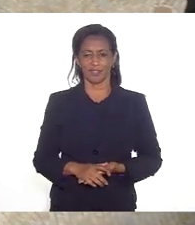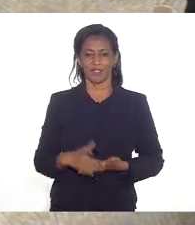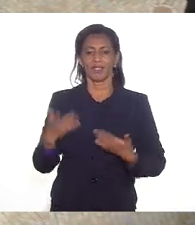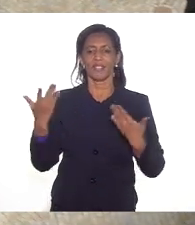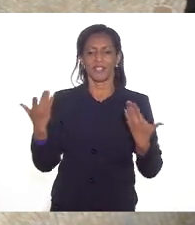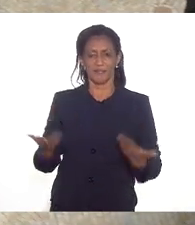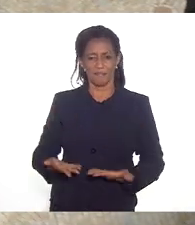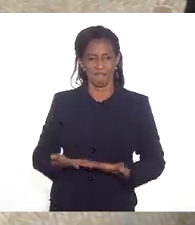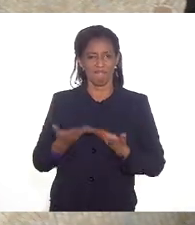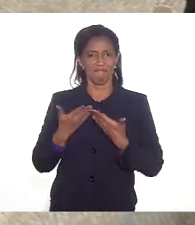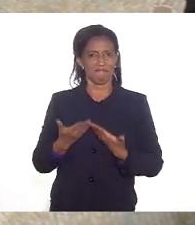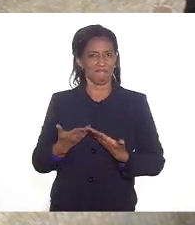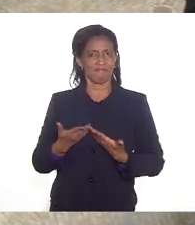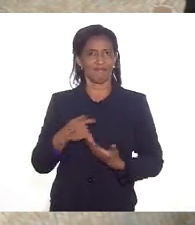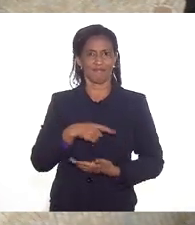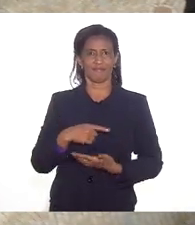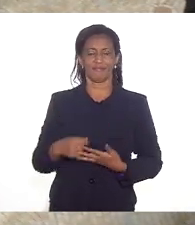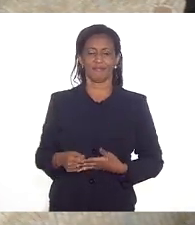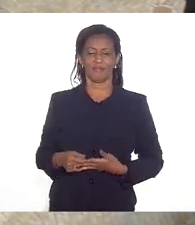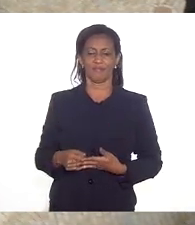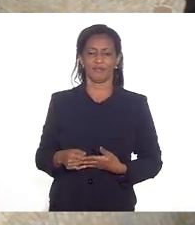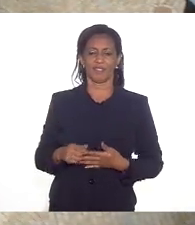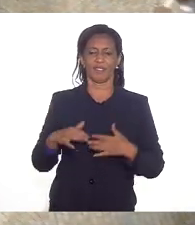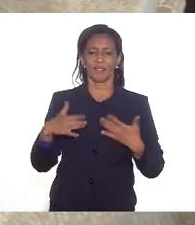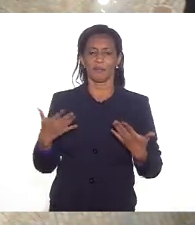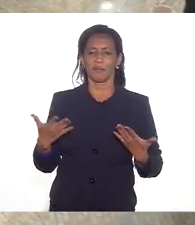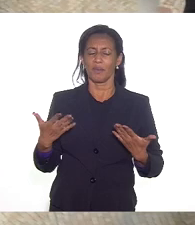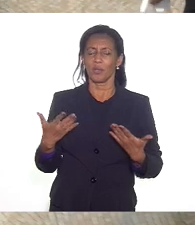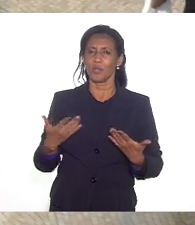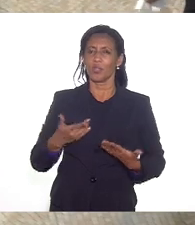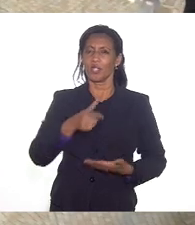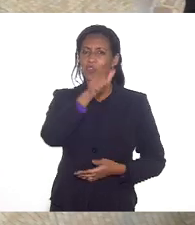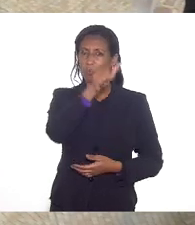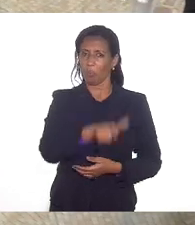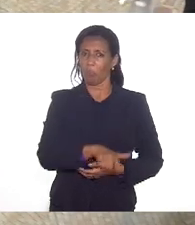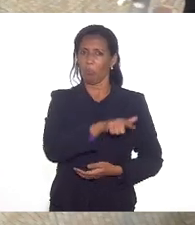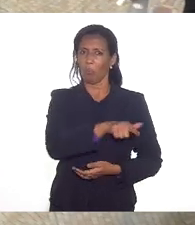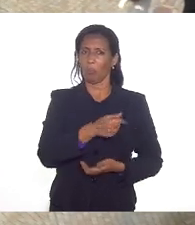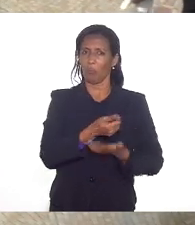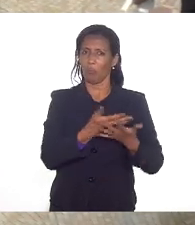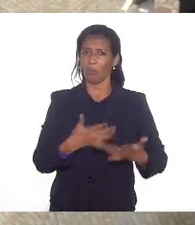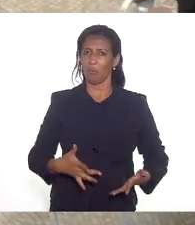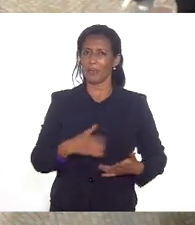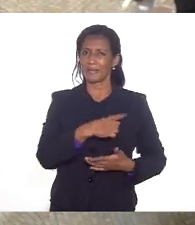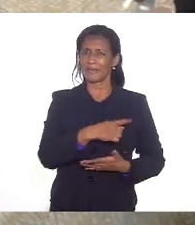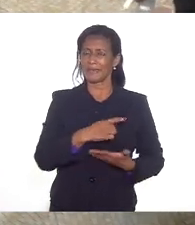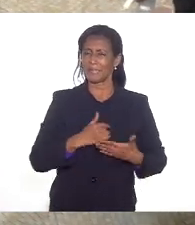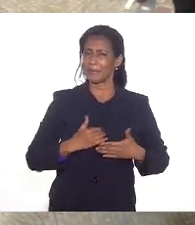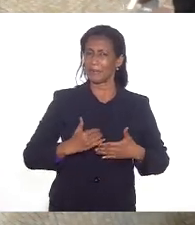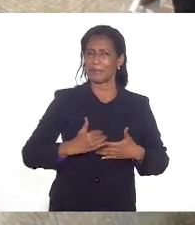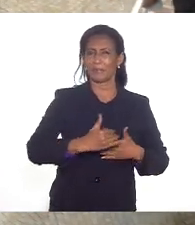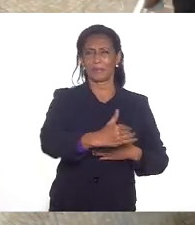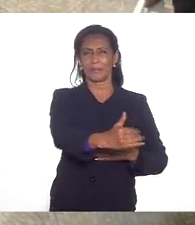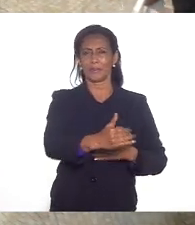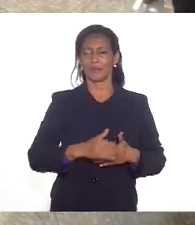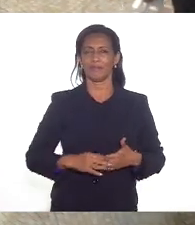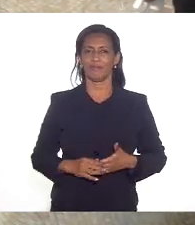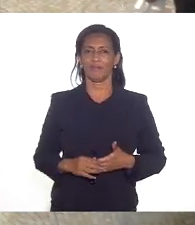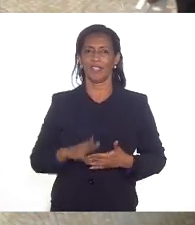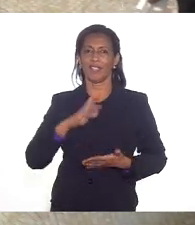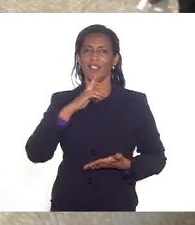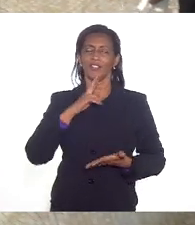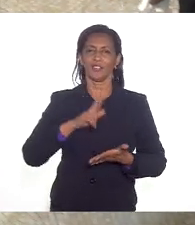merecem realmente a sua homenagem mas que homem cuja homenagem a sede é